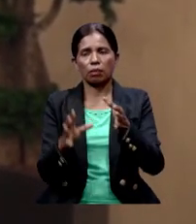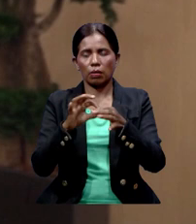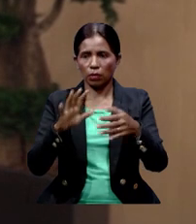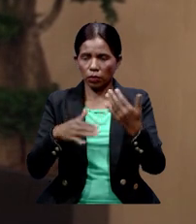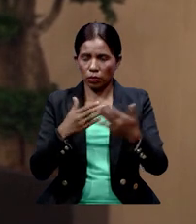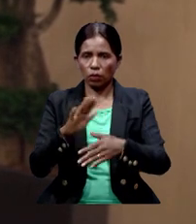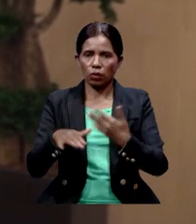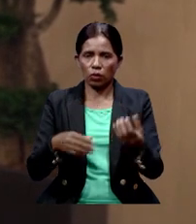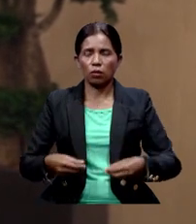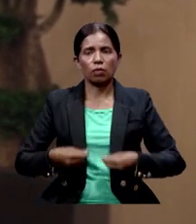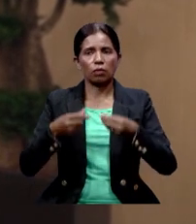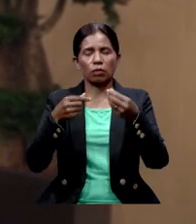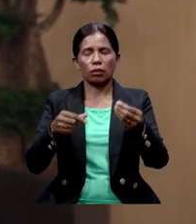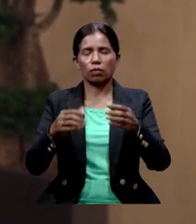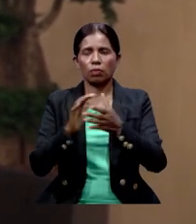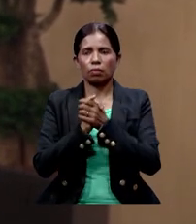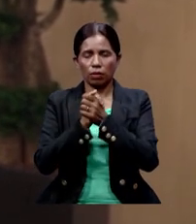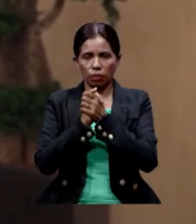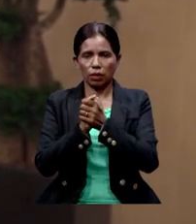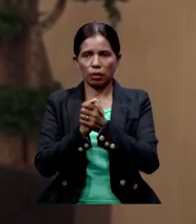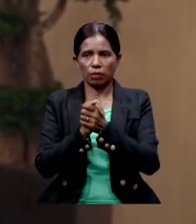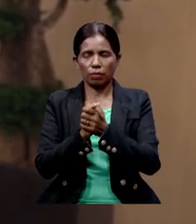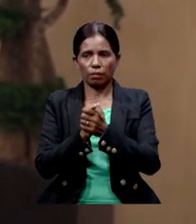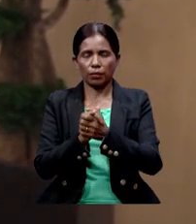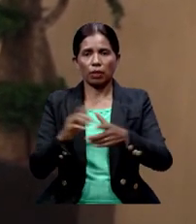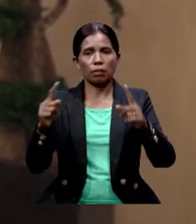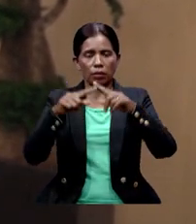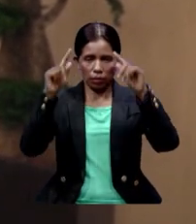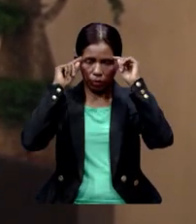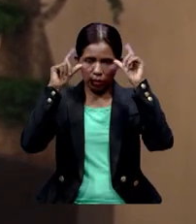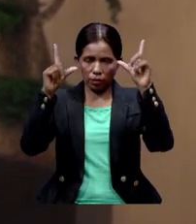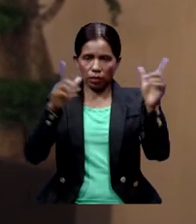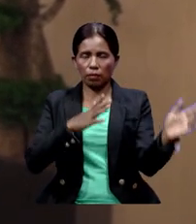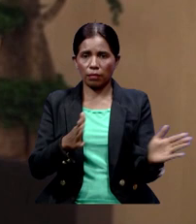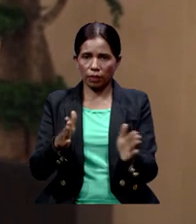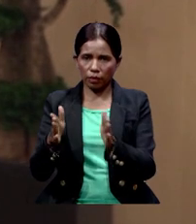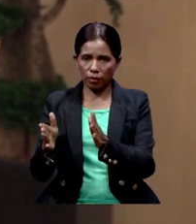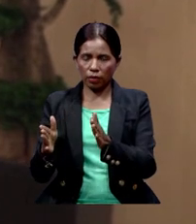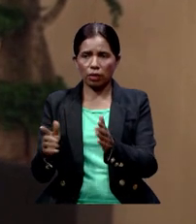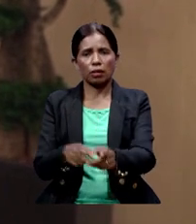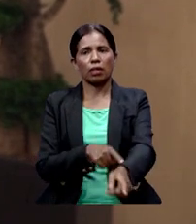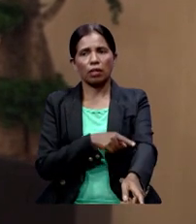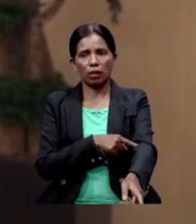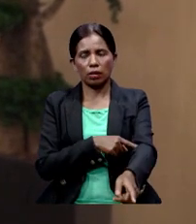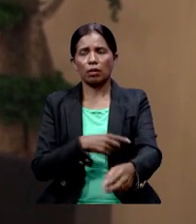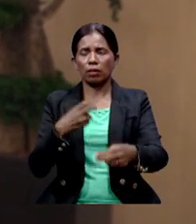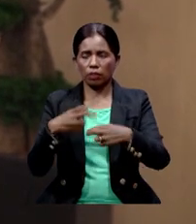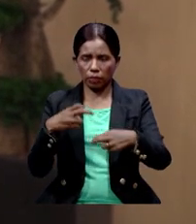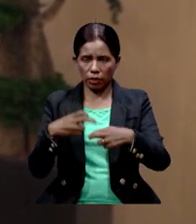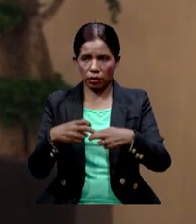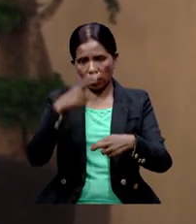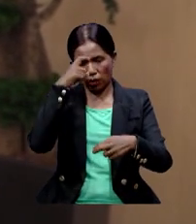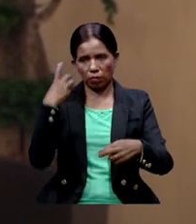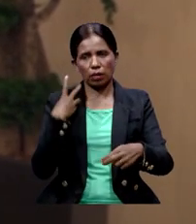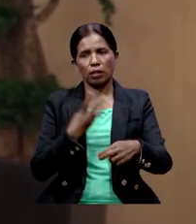hoje foi congratulação da Timor-Leste processo naro difícil mas também está